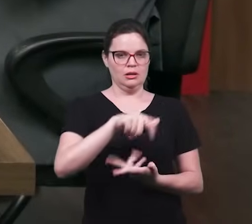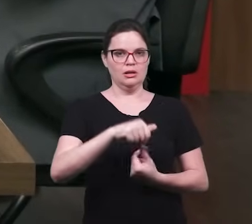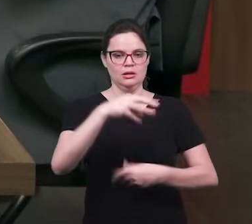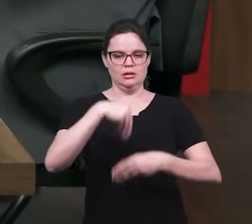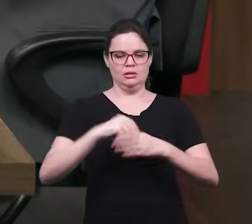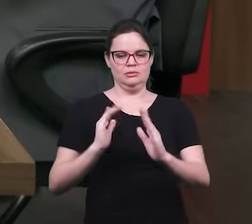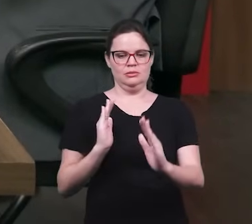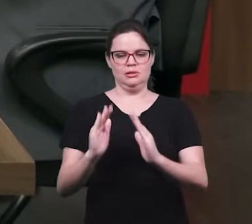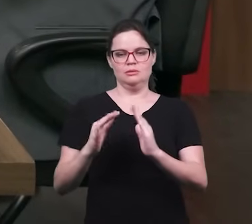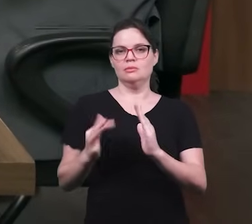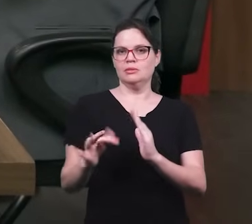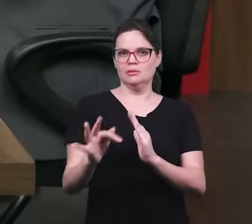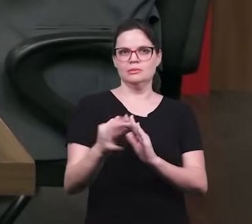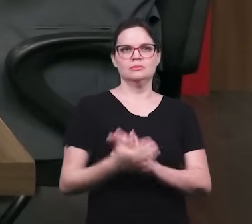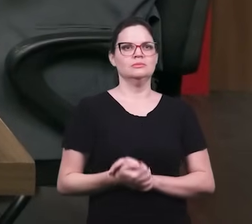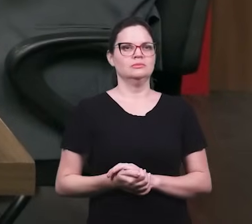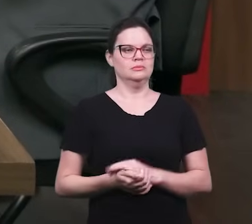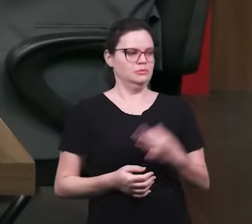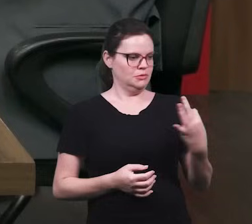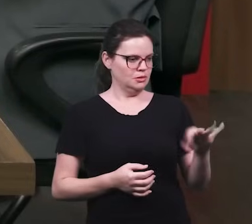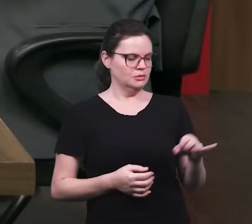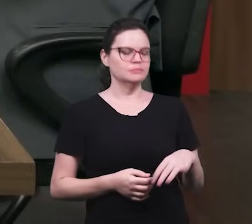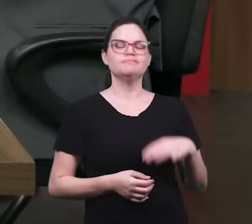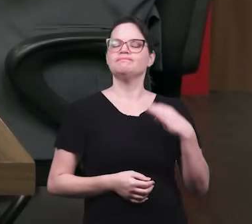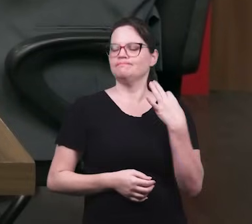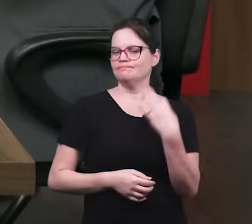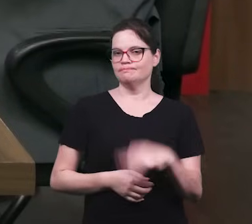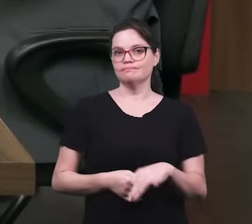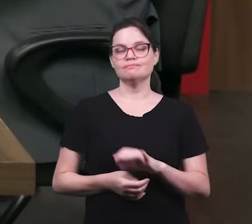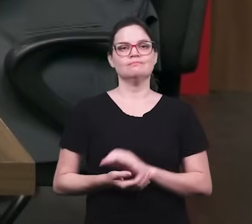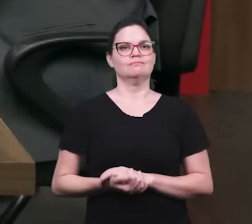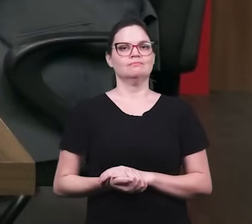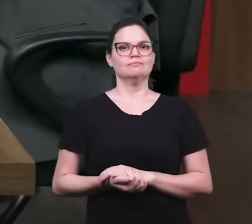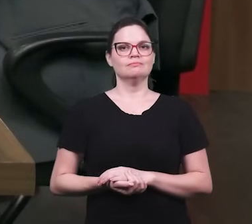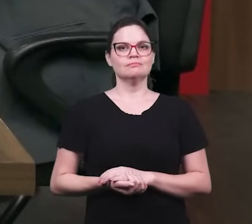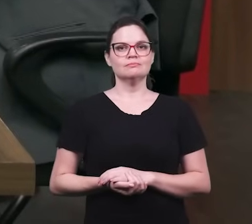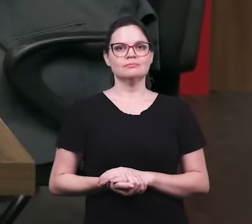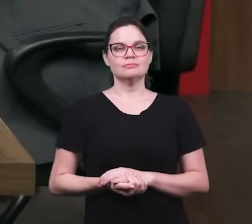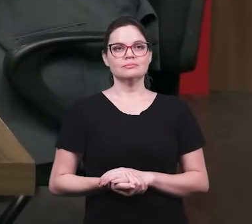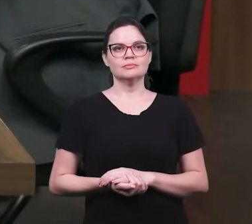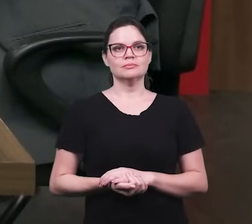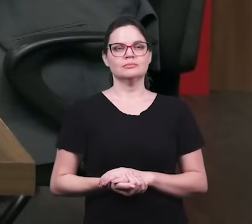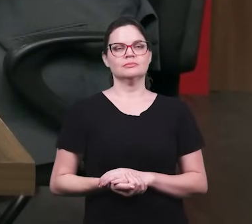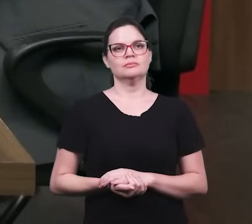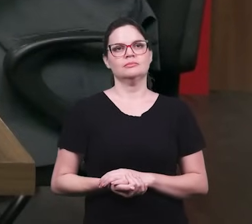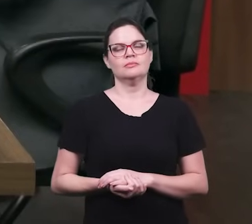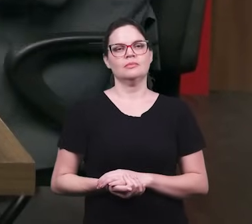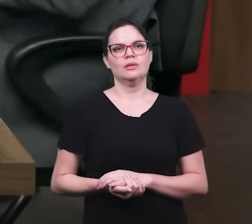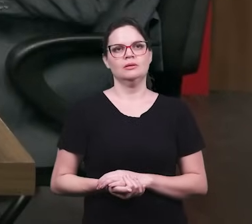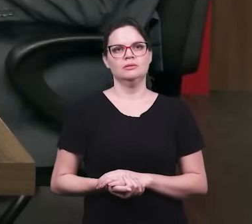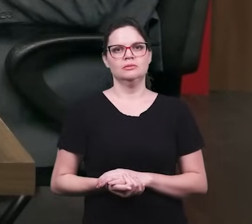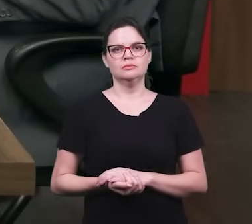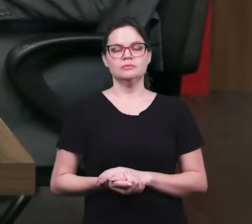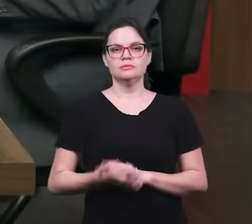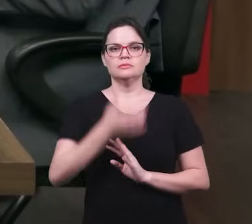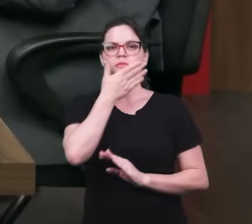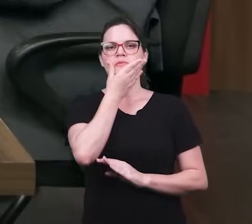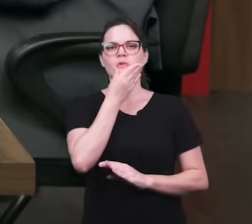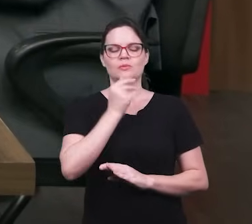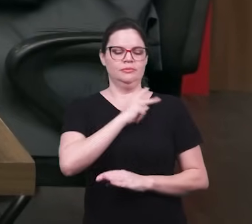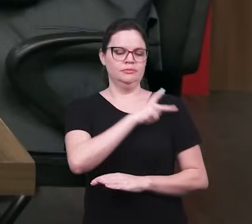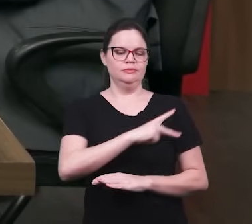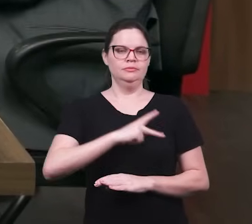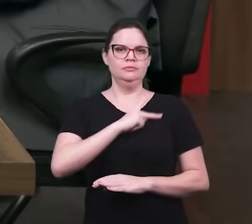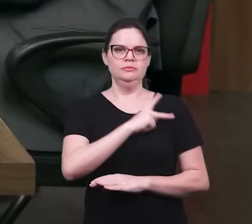do breve que vivemos. Exatamente. Até o próprio apóstolo Paulo, ele